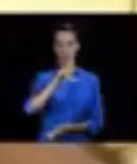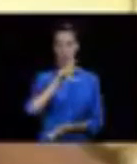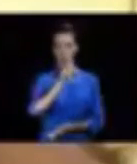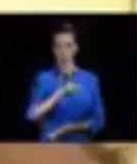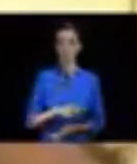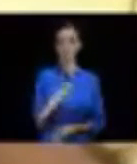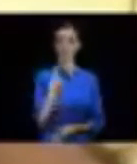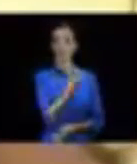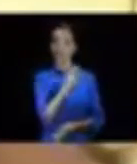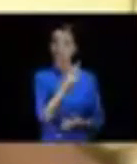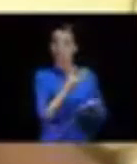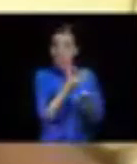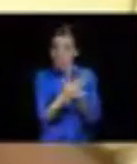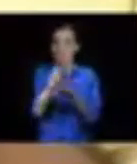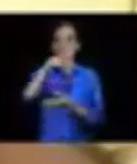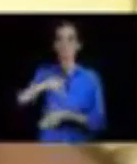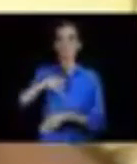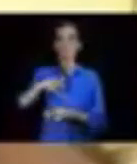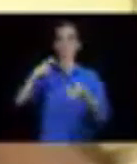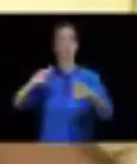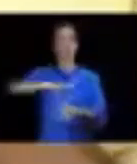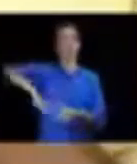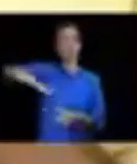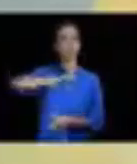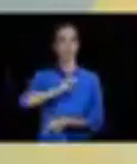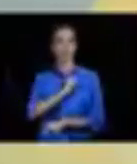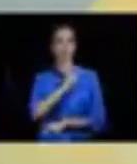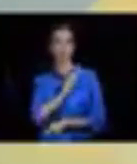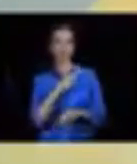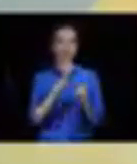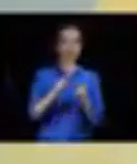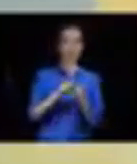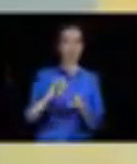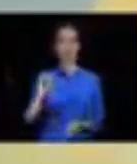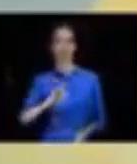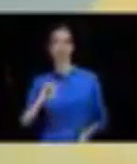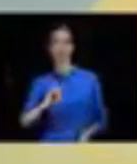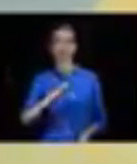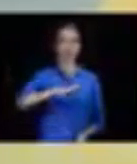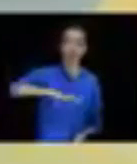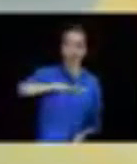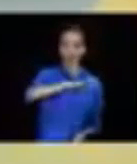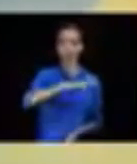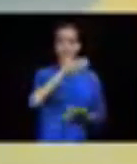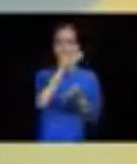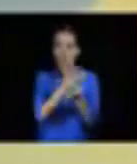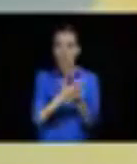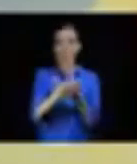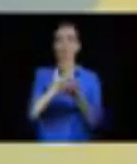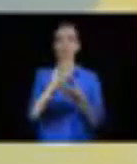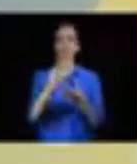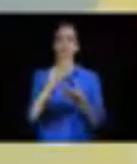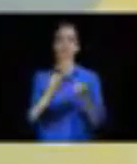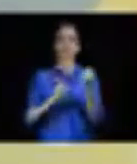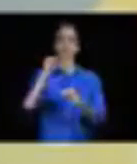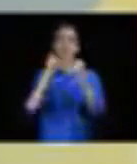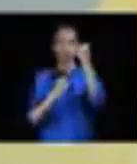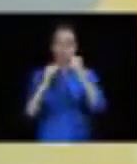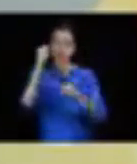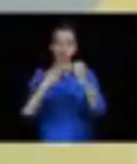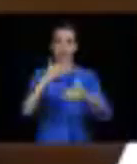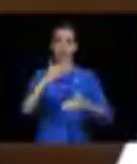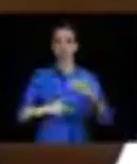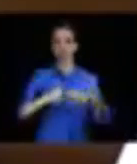e eles realmente foram pioneiros aqui nessa região de São Gonçalo e Itaboraí, nessa indústria